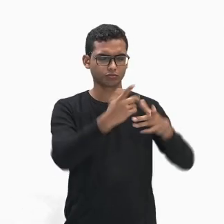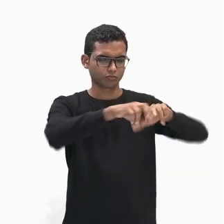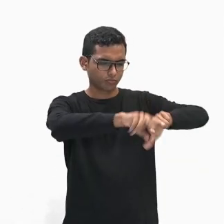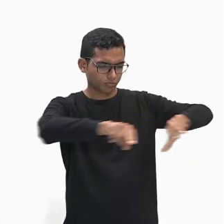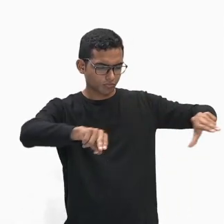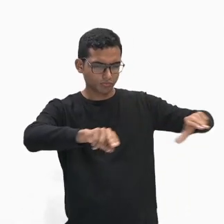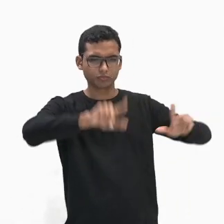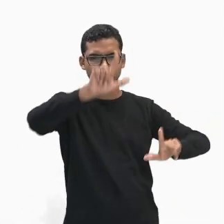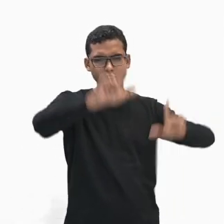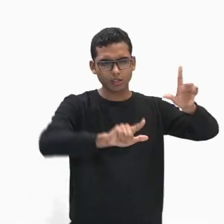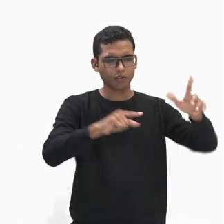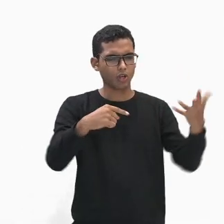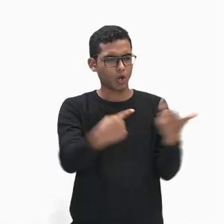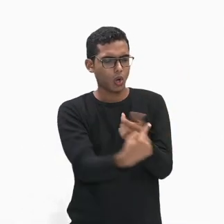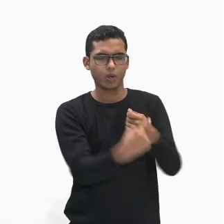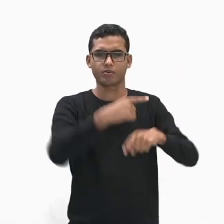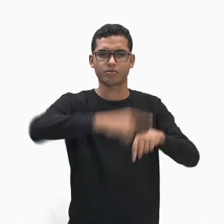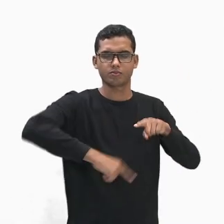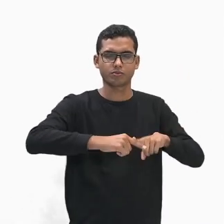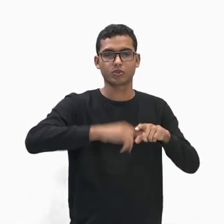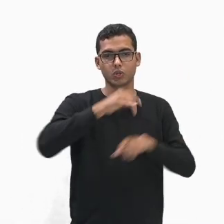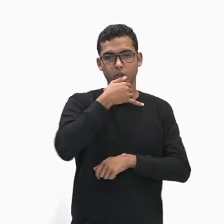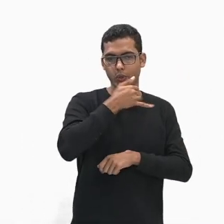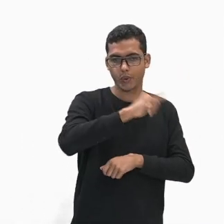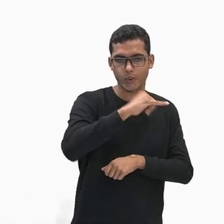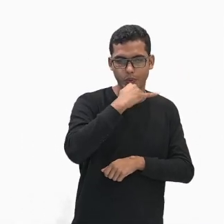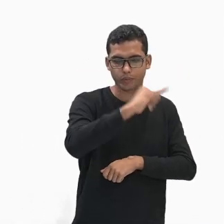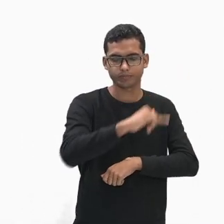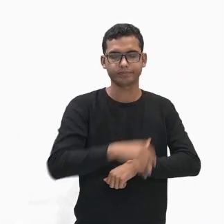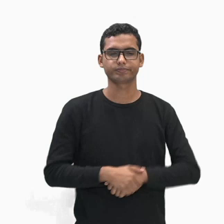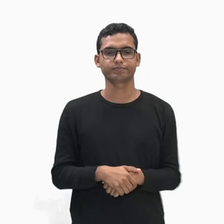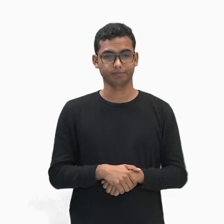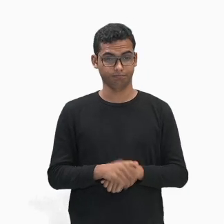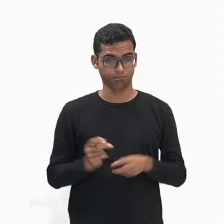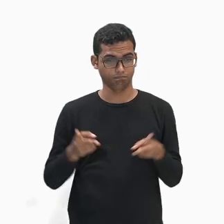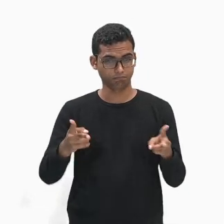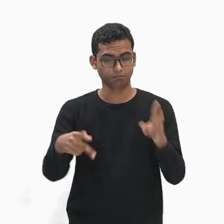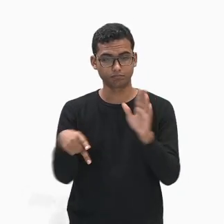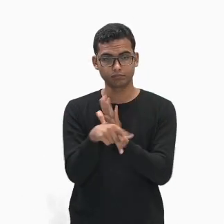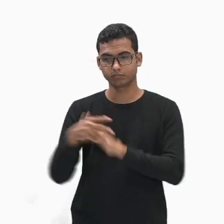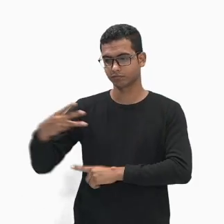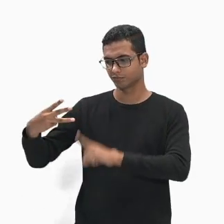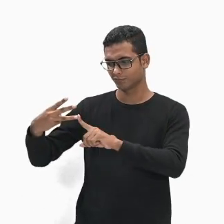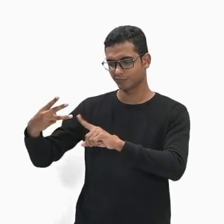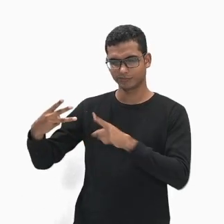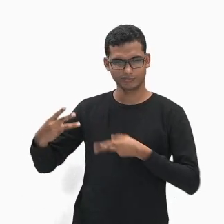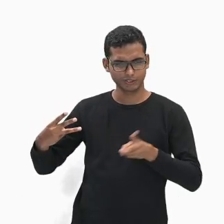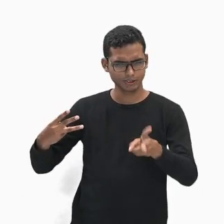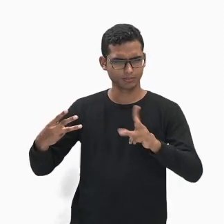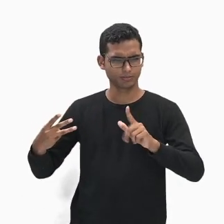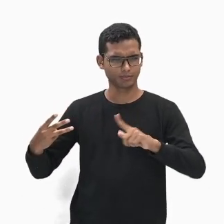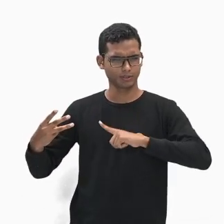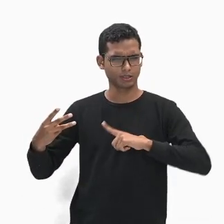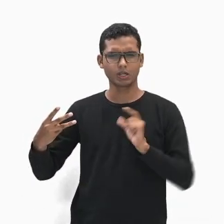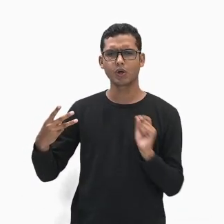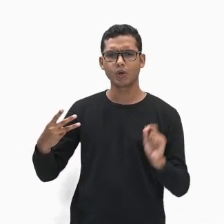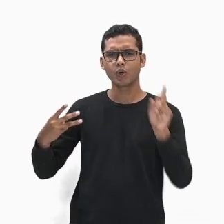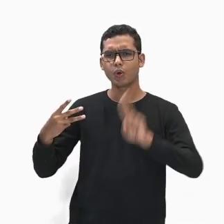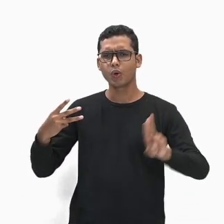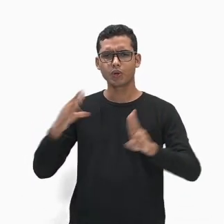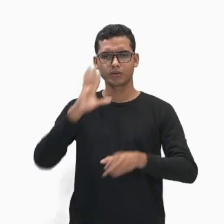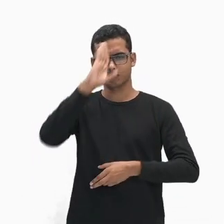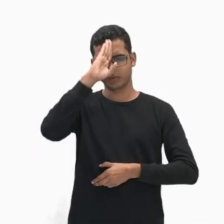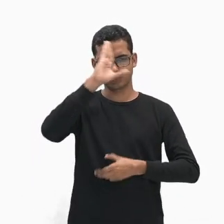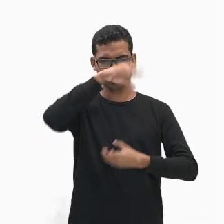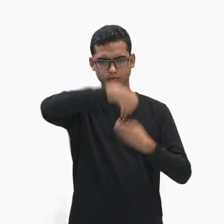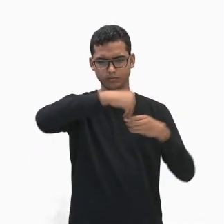circuitos. Toda vez que eu tiver os semicondutores, eu vou utilizar principalmente na indústria.